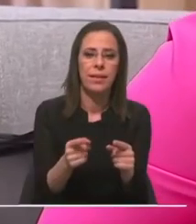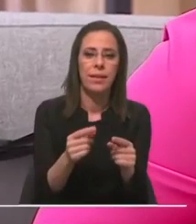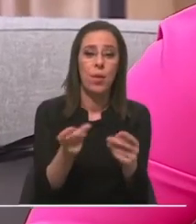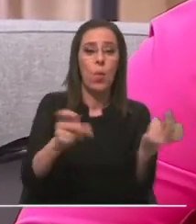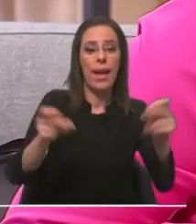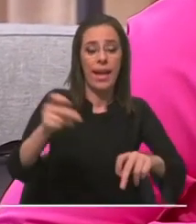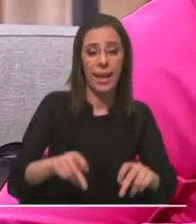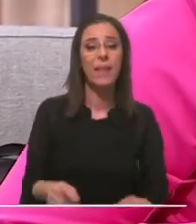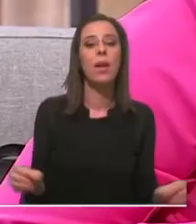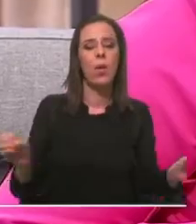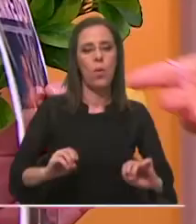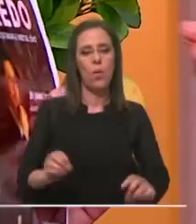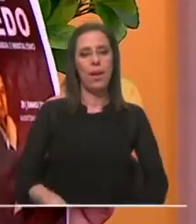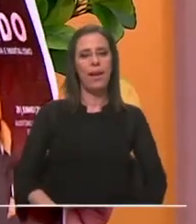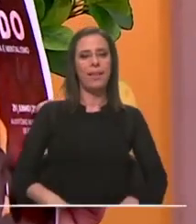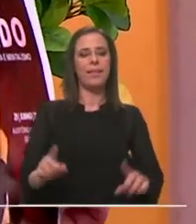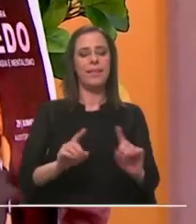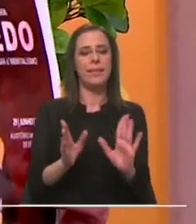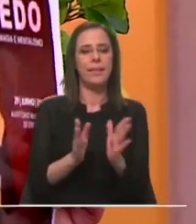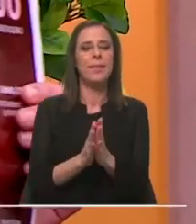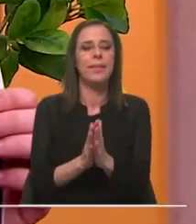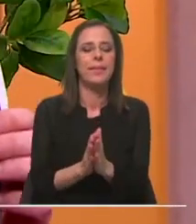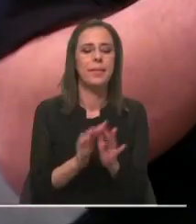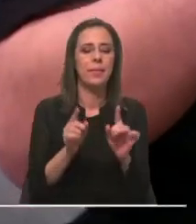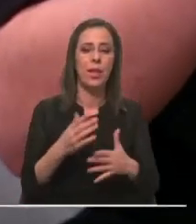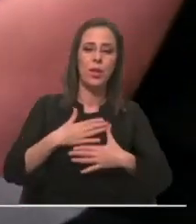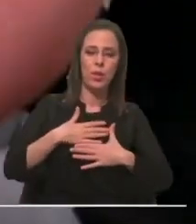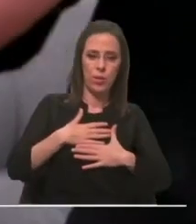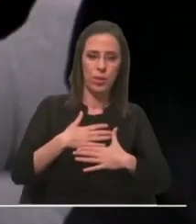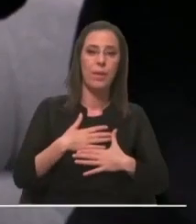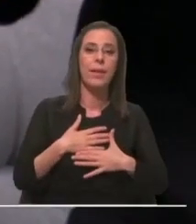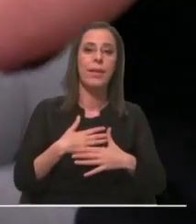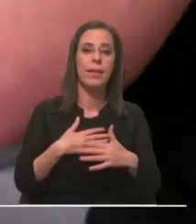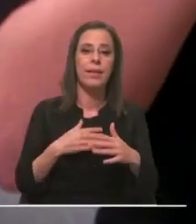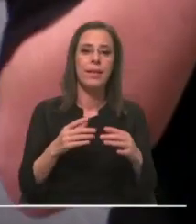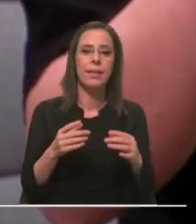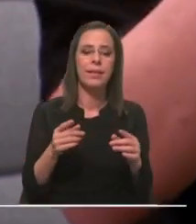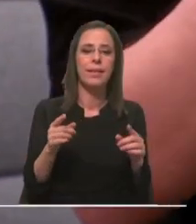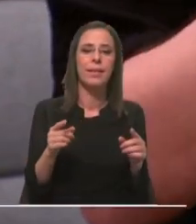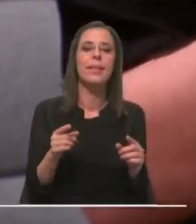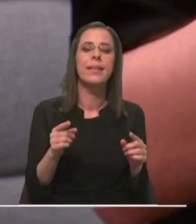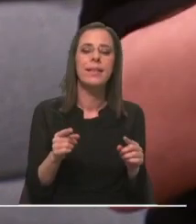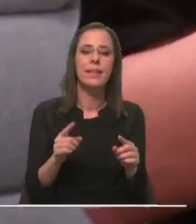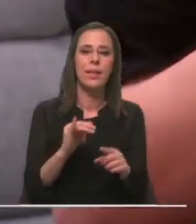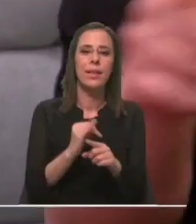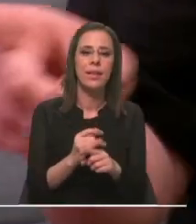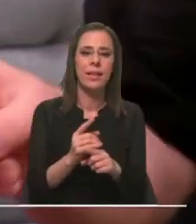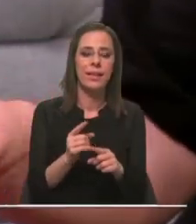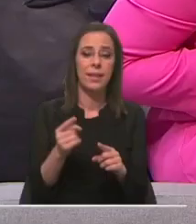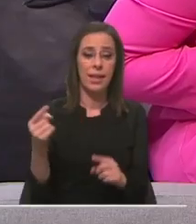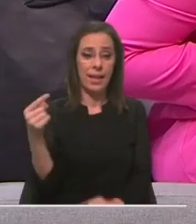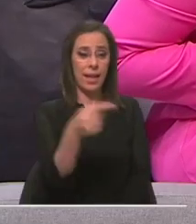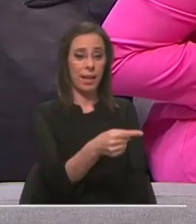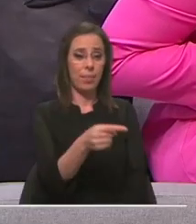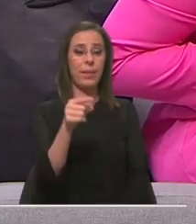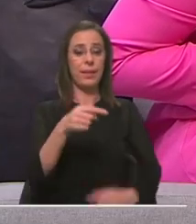O enredo. Mas não estava lá. Pois não, estou a brincar. Este artista. Não, este sou eu. Mas esperem lá, porque tenho uma seta a apontar